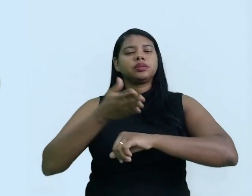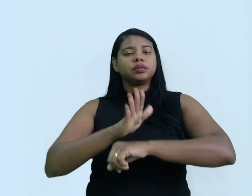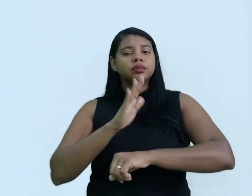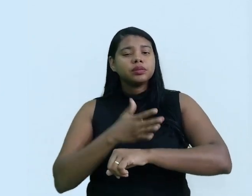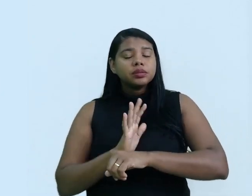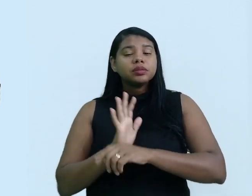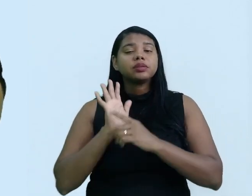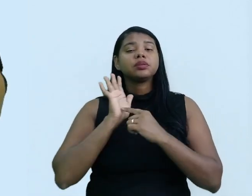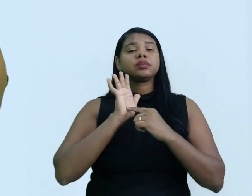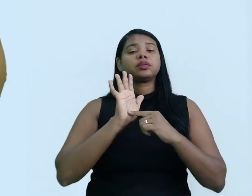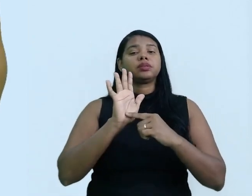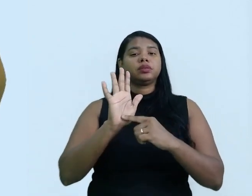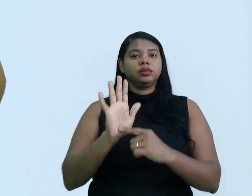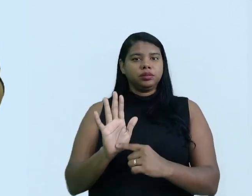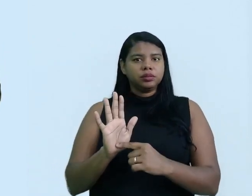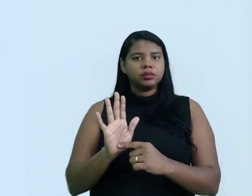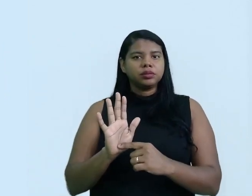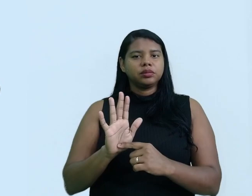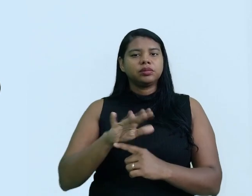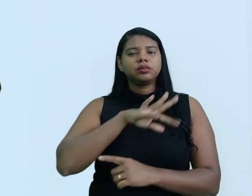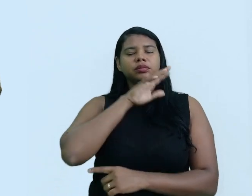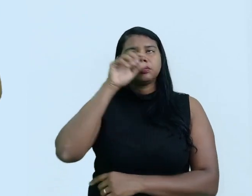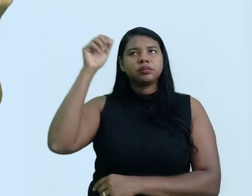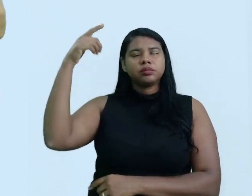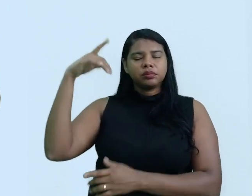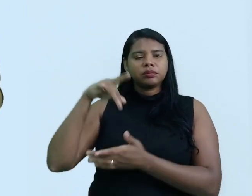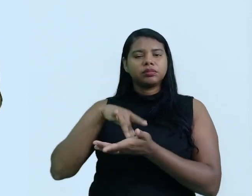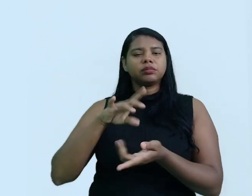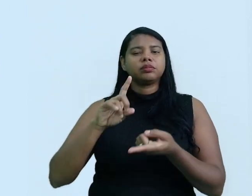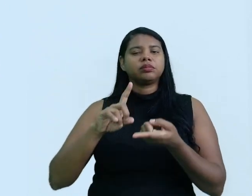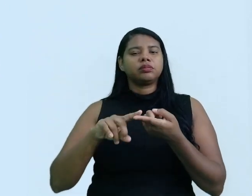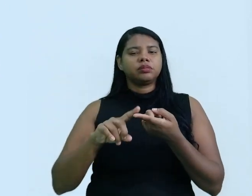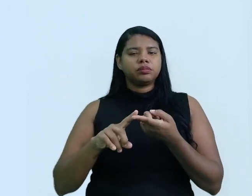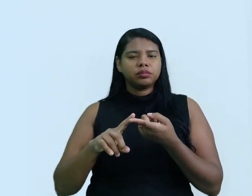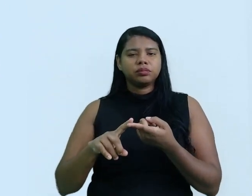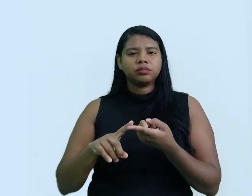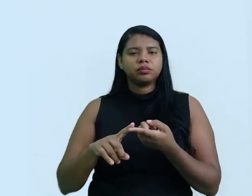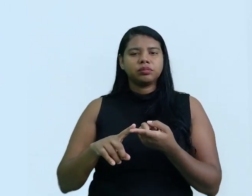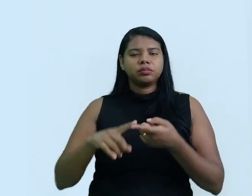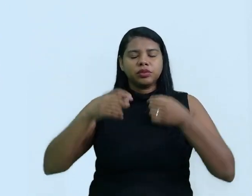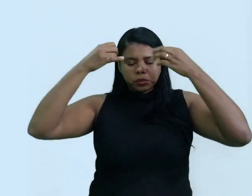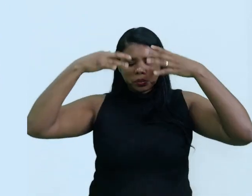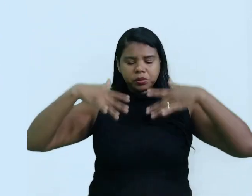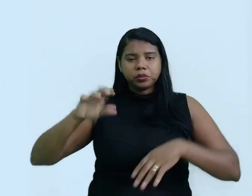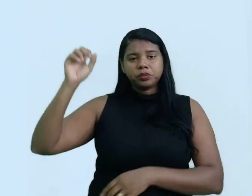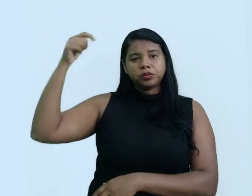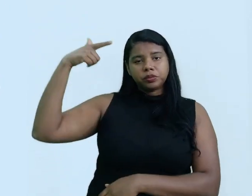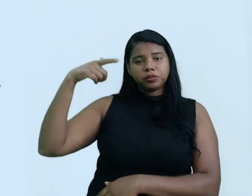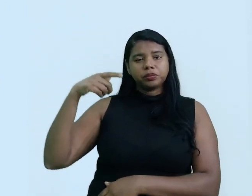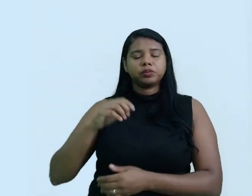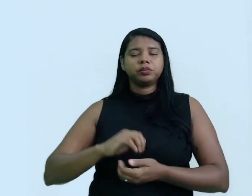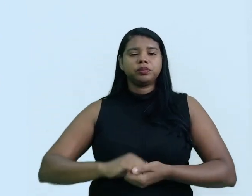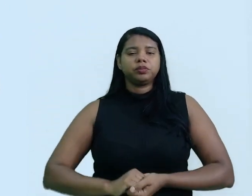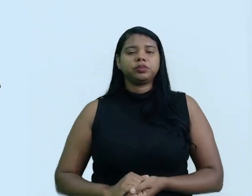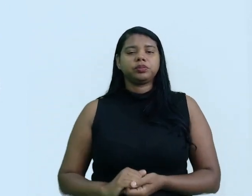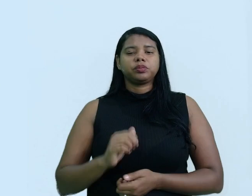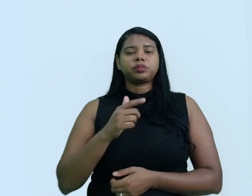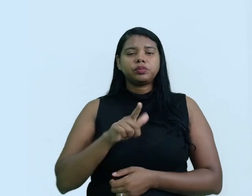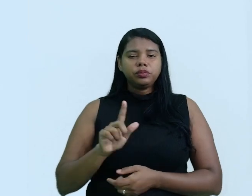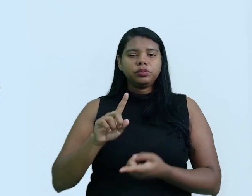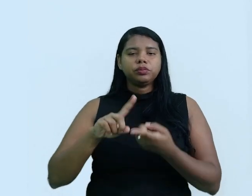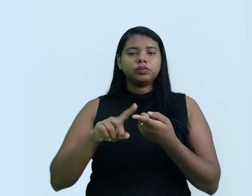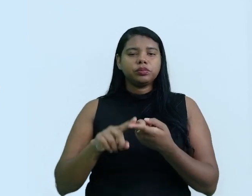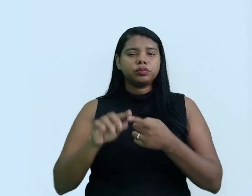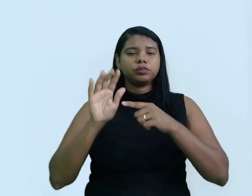tão exposto às intempéries, né, ao tempo quente, por exemplo. Um outro ponto que está